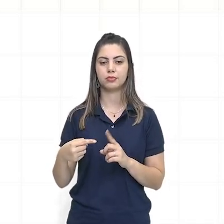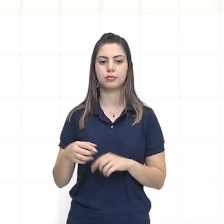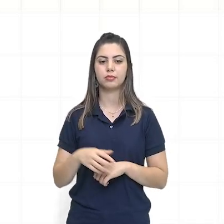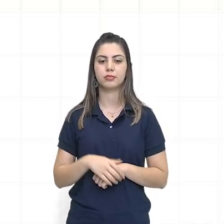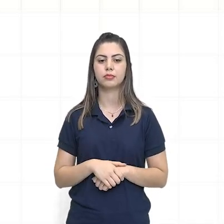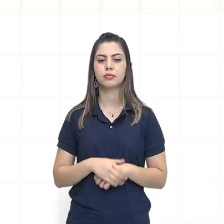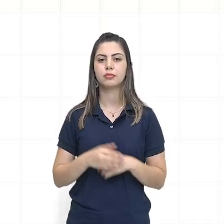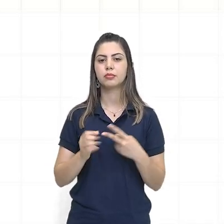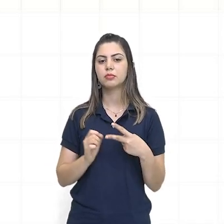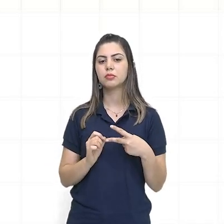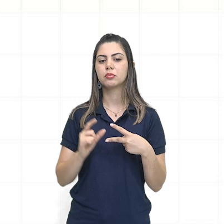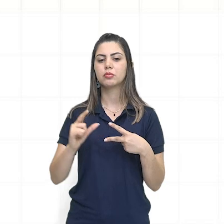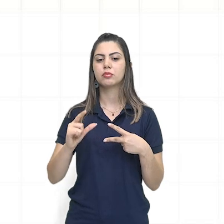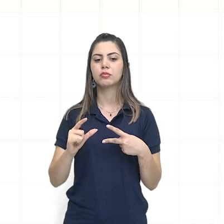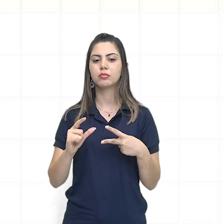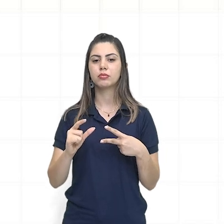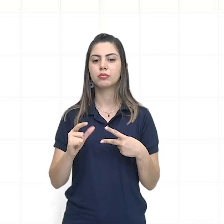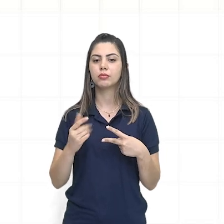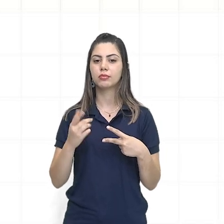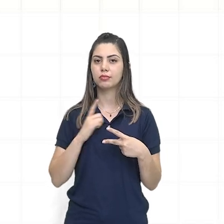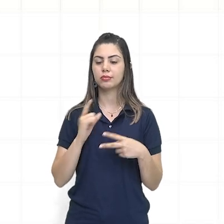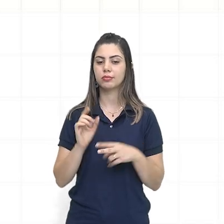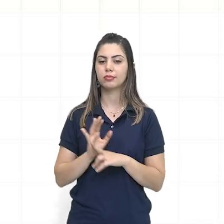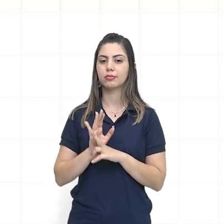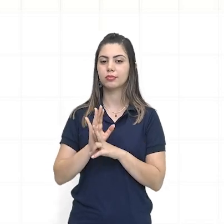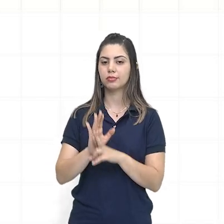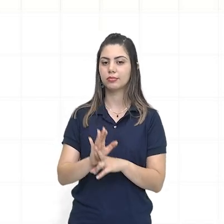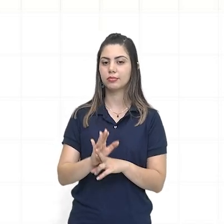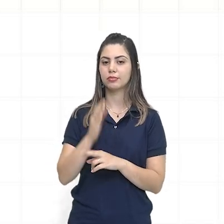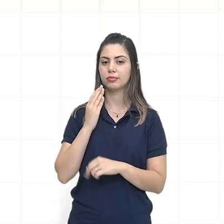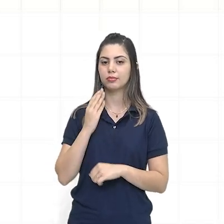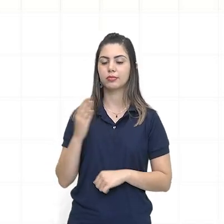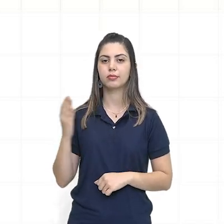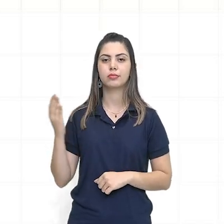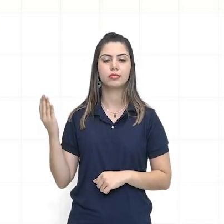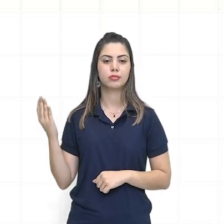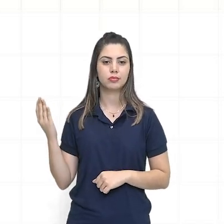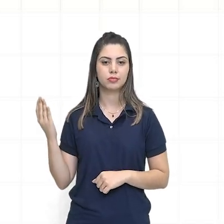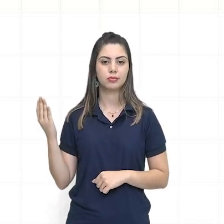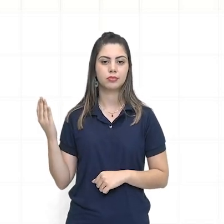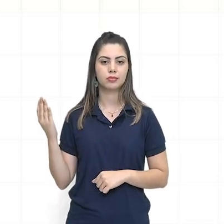E esse giro está representado nesse esquema aqui, ó.